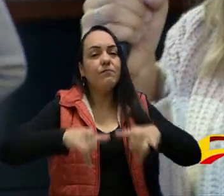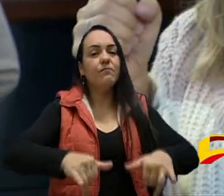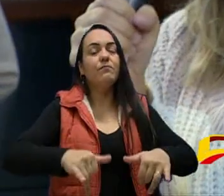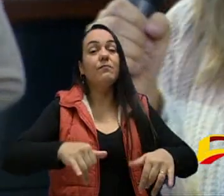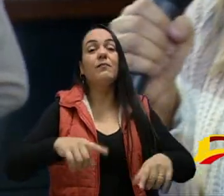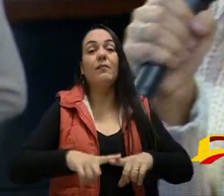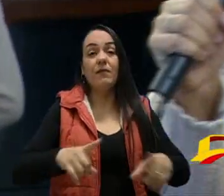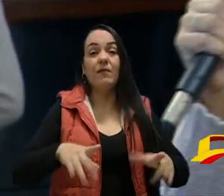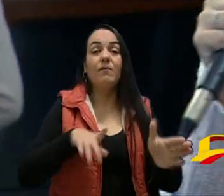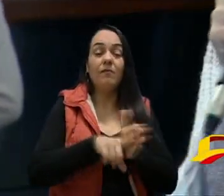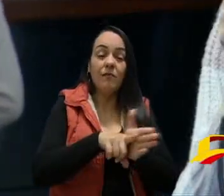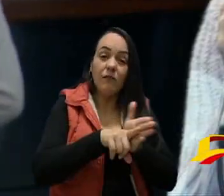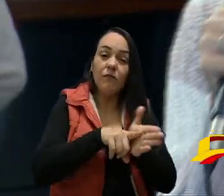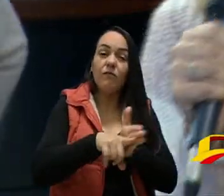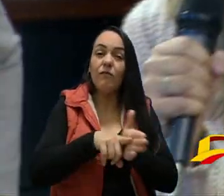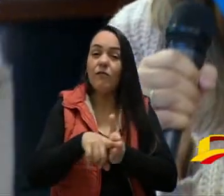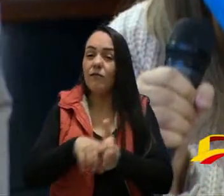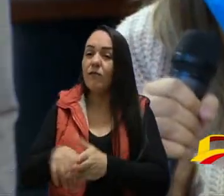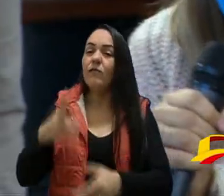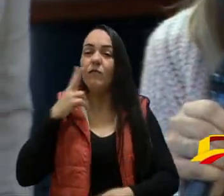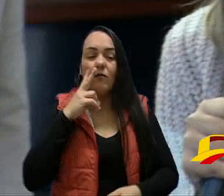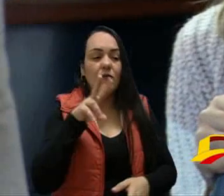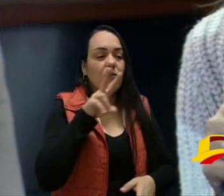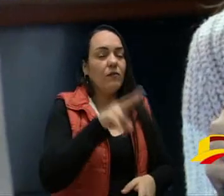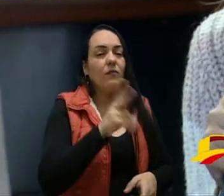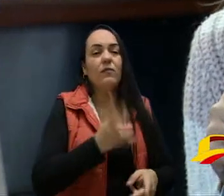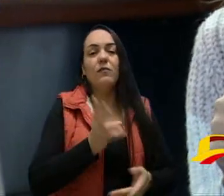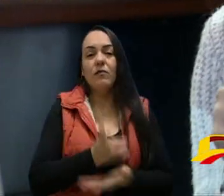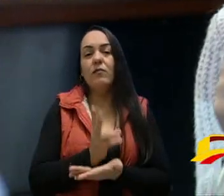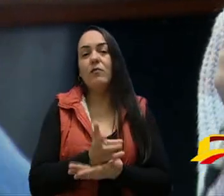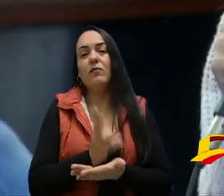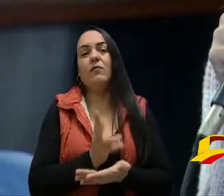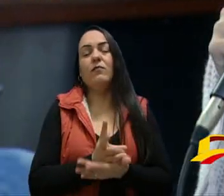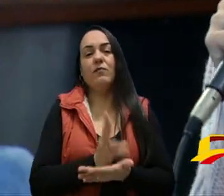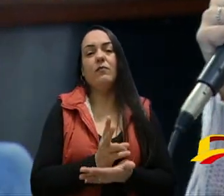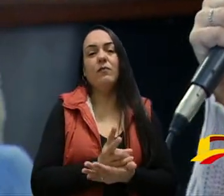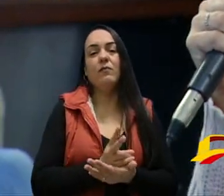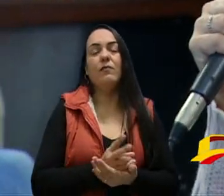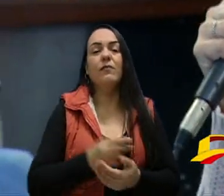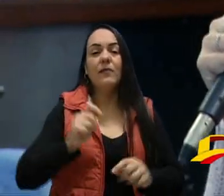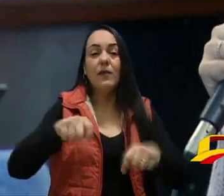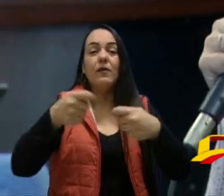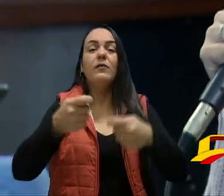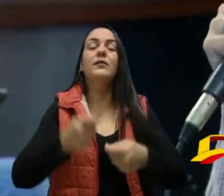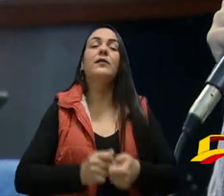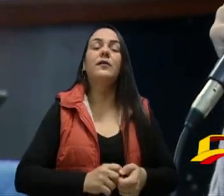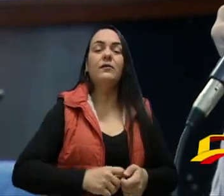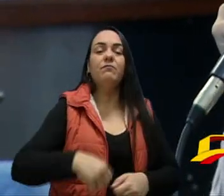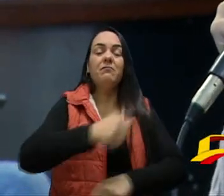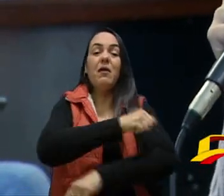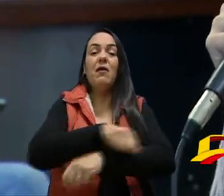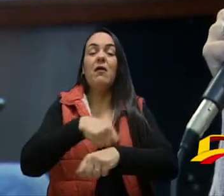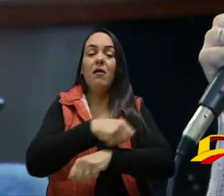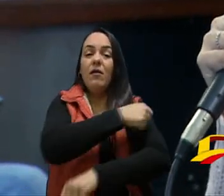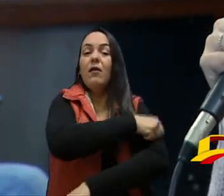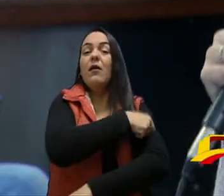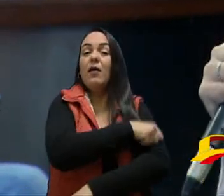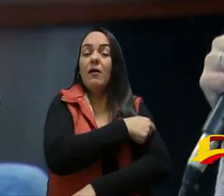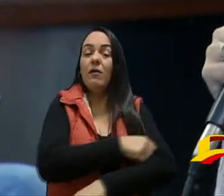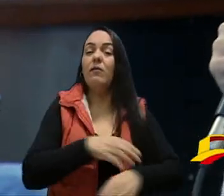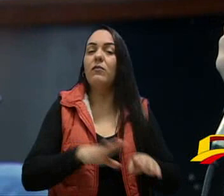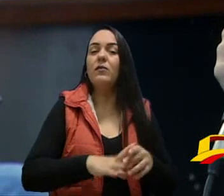fiscalização que apoia a gente em toda essas essas ações dessas tribo e o gel da aferição de temperatura